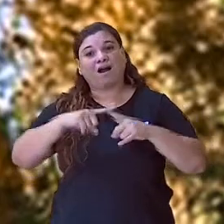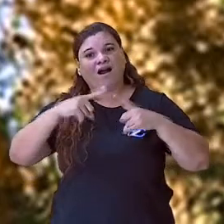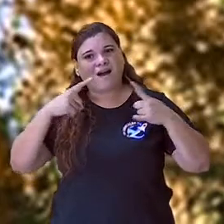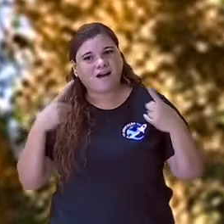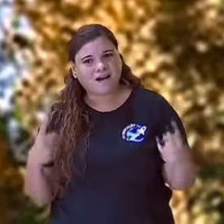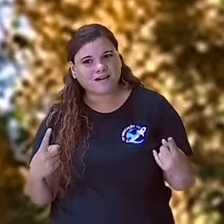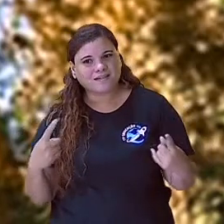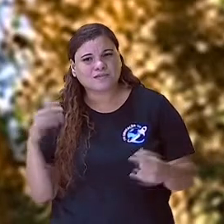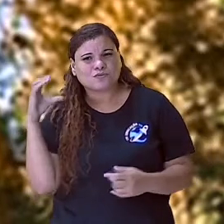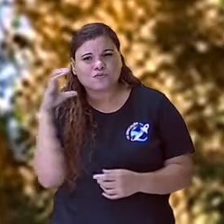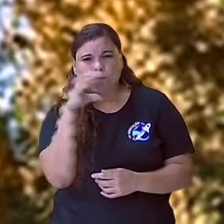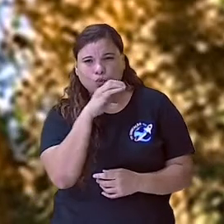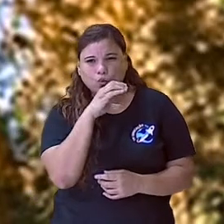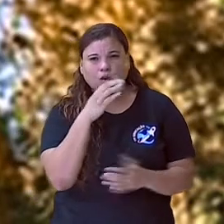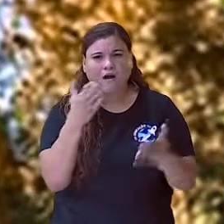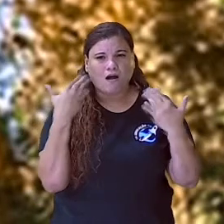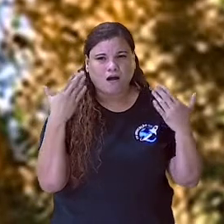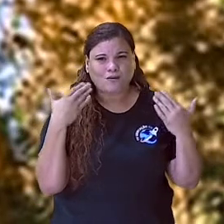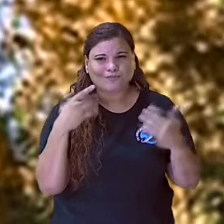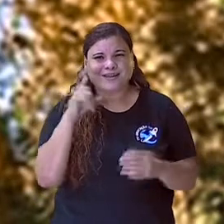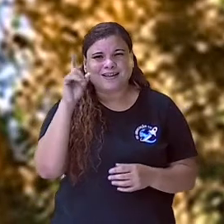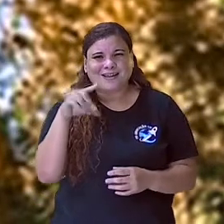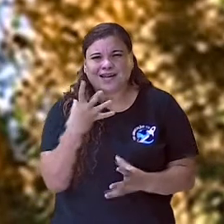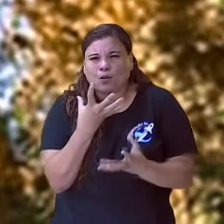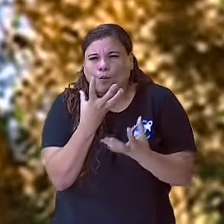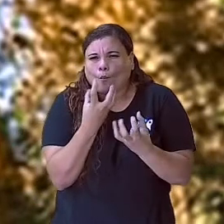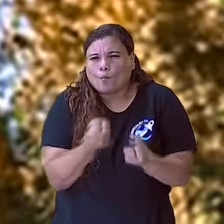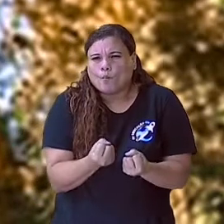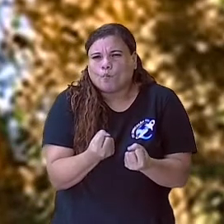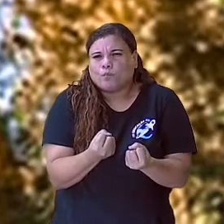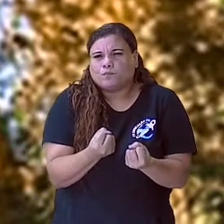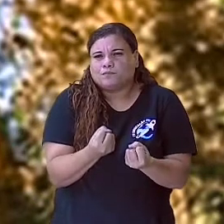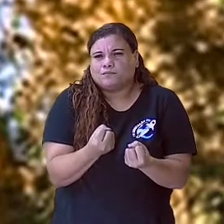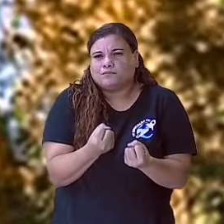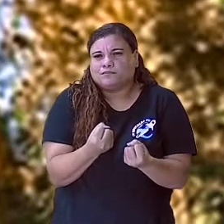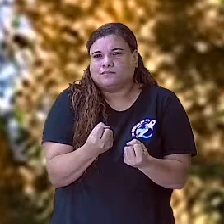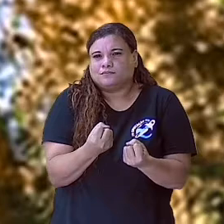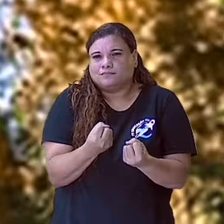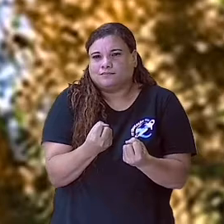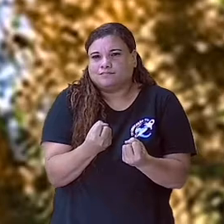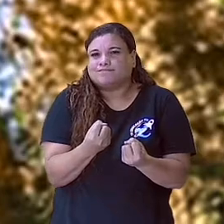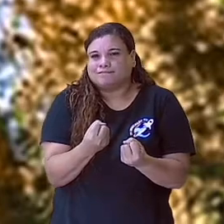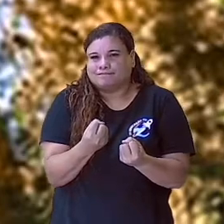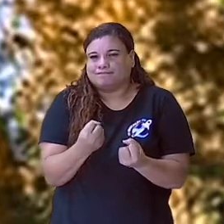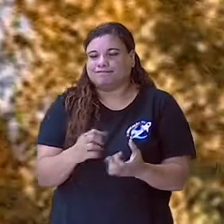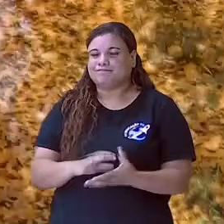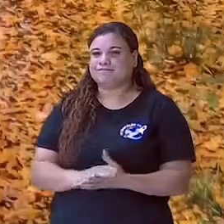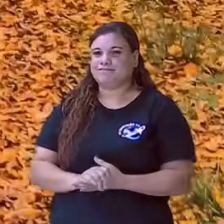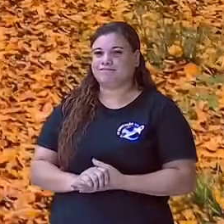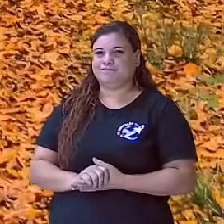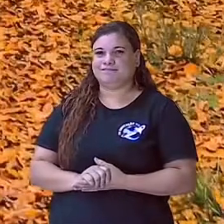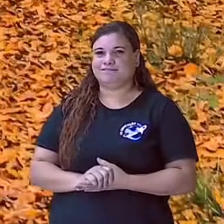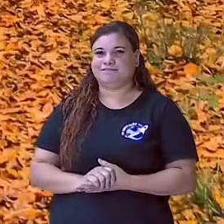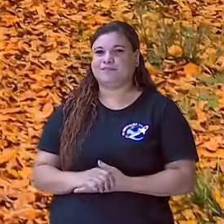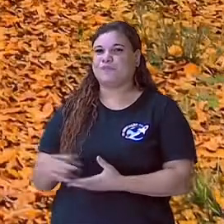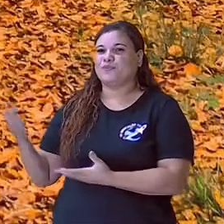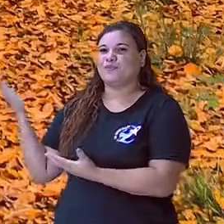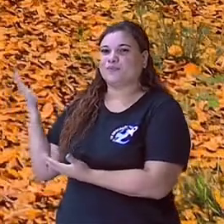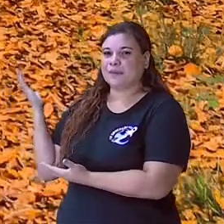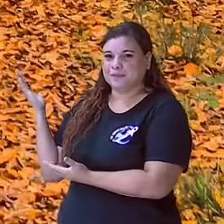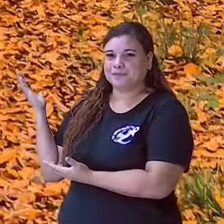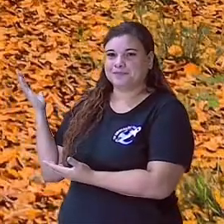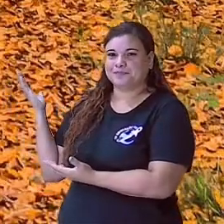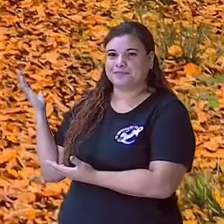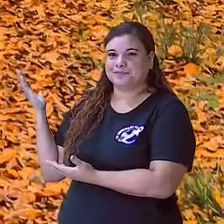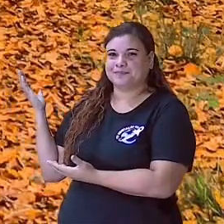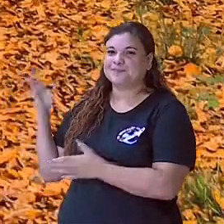É exatamente o contrário do que a gente tem aqui, tá bom? Vamos para a nossa próxima imagem e